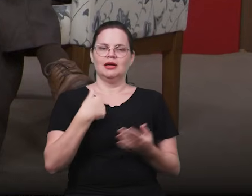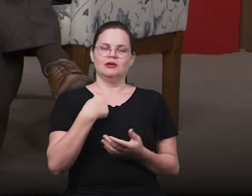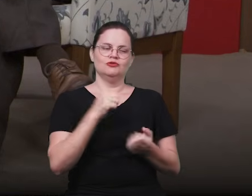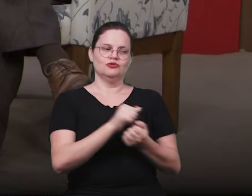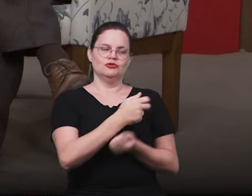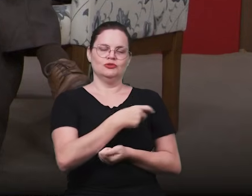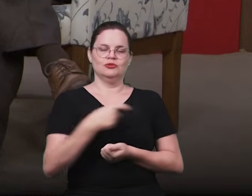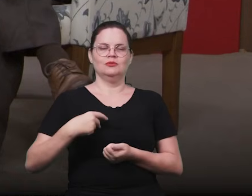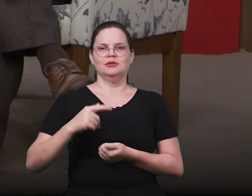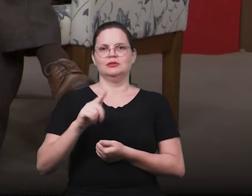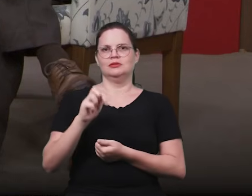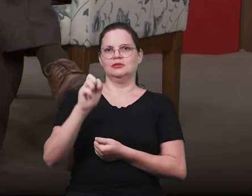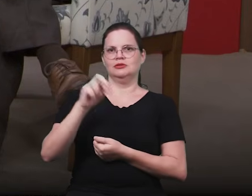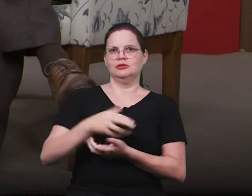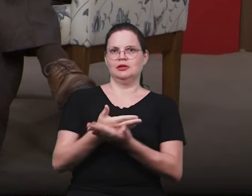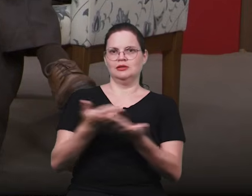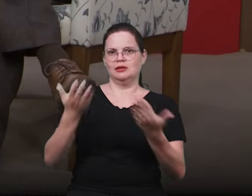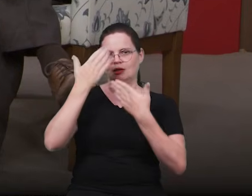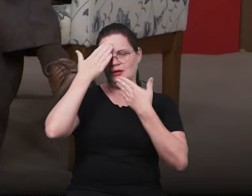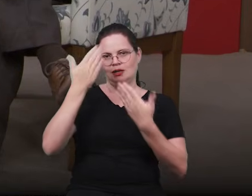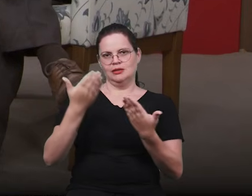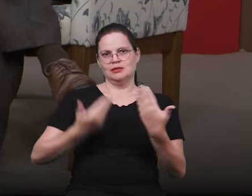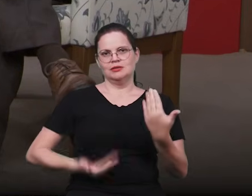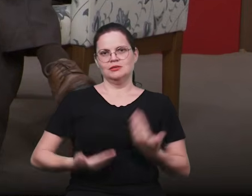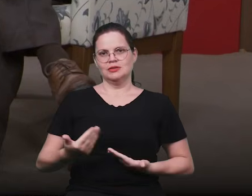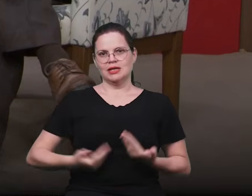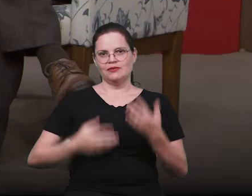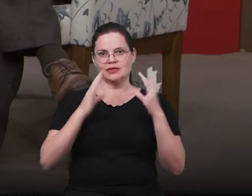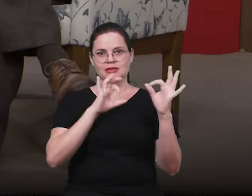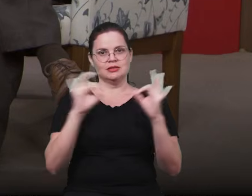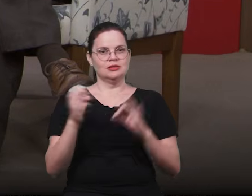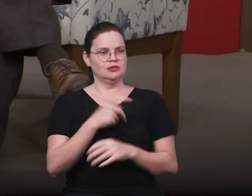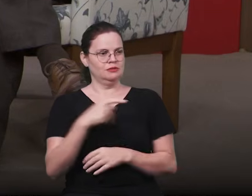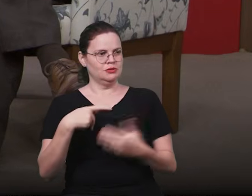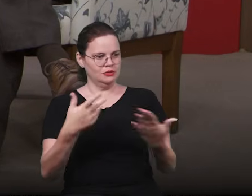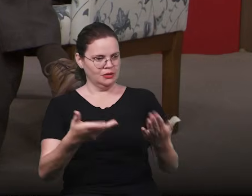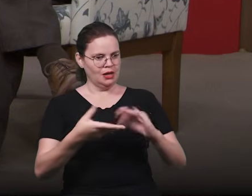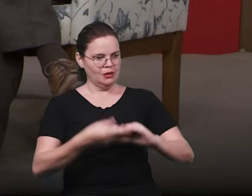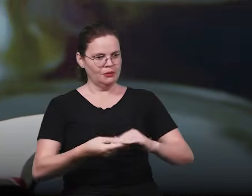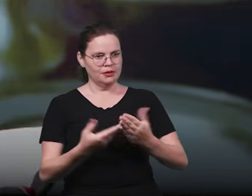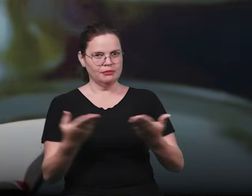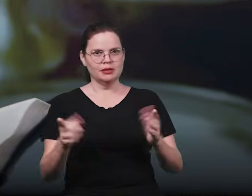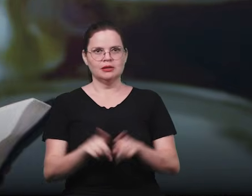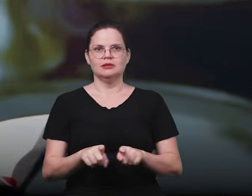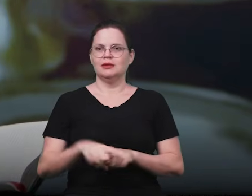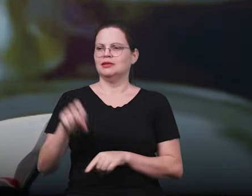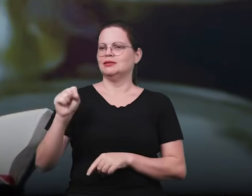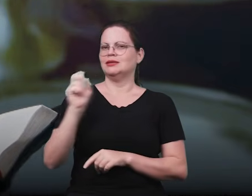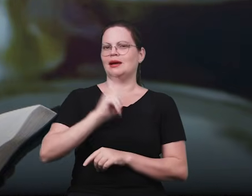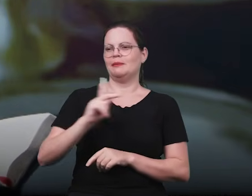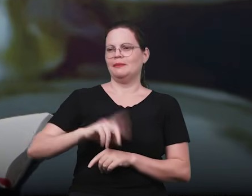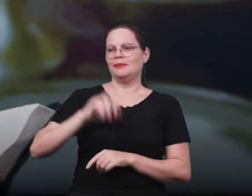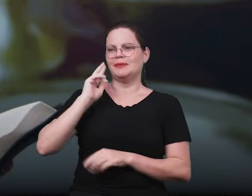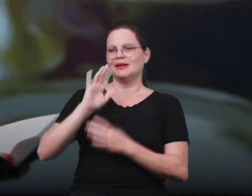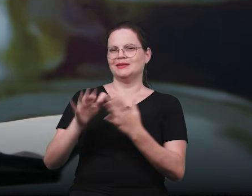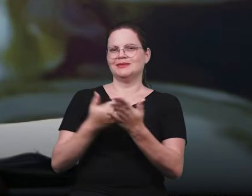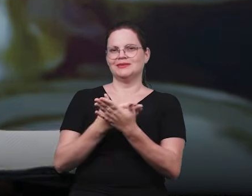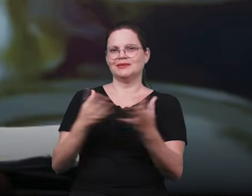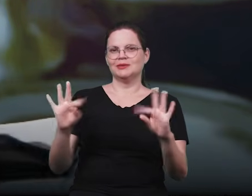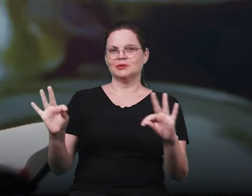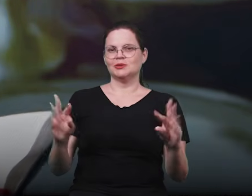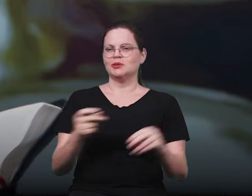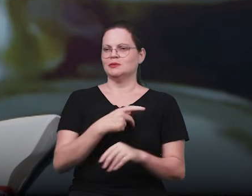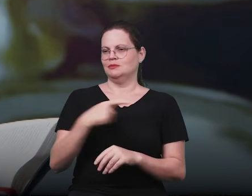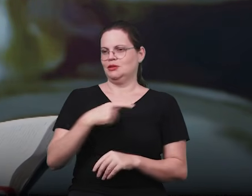Gerson agradecemos a presença dos irmãos. Verdade. Pastor Gerson, quer cumprimentar os irmãos? Sim, a paz do Senhor, meus irmãos, a paz do